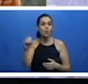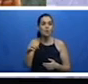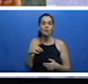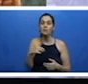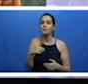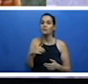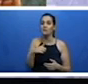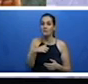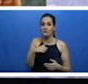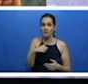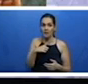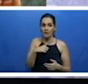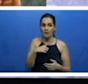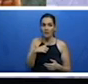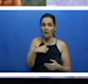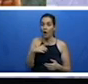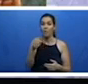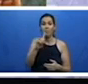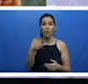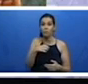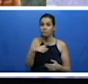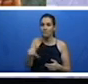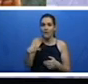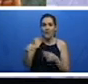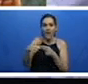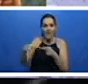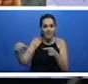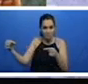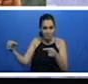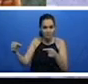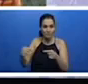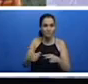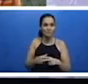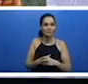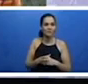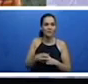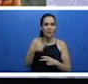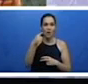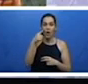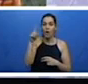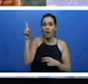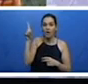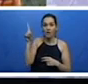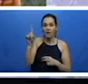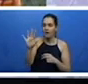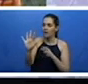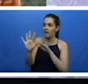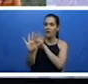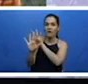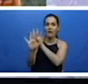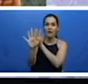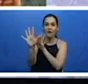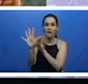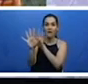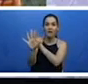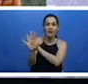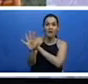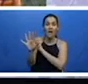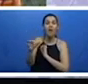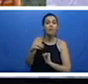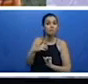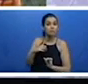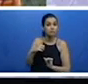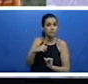tem 2 exemplos. Nesse exemplo aqui nós temos ela mostrando o dígito, a palma, que ela tem